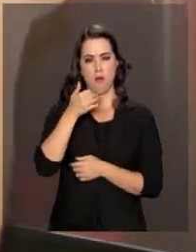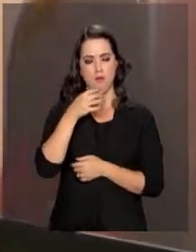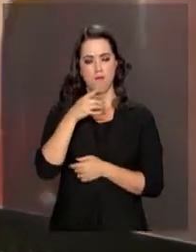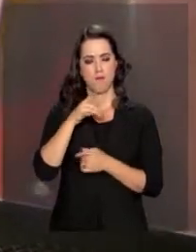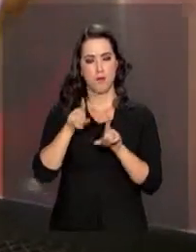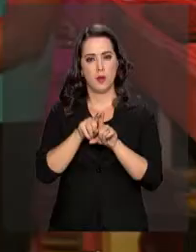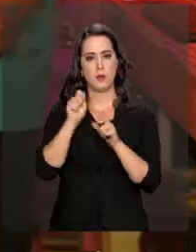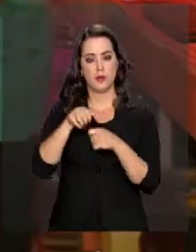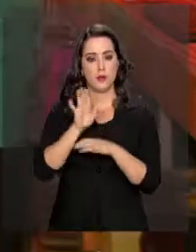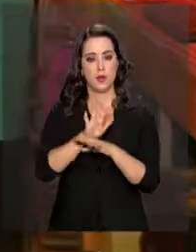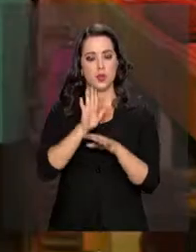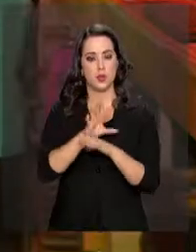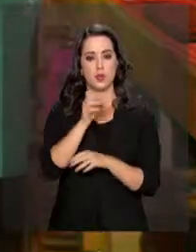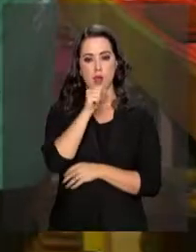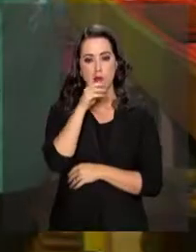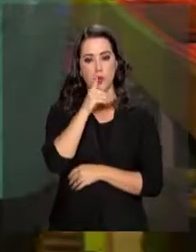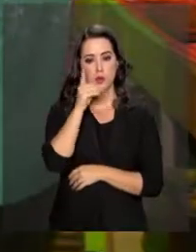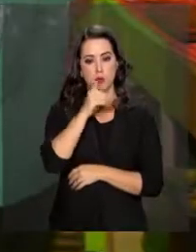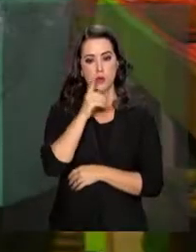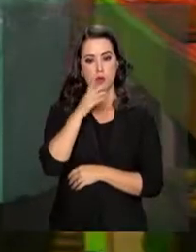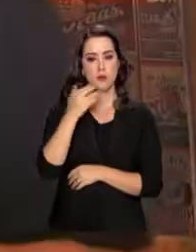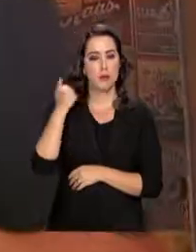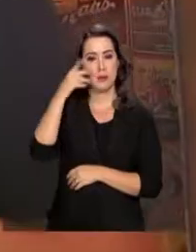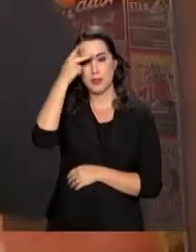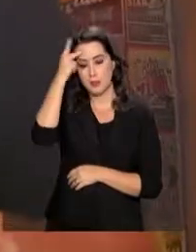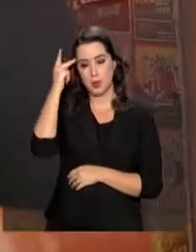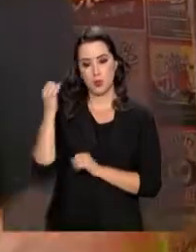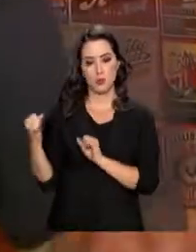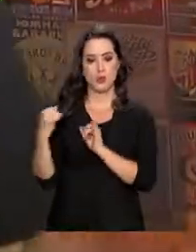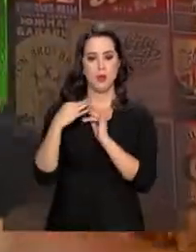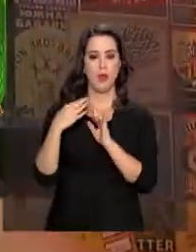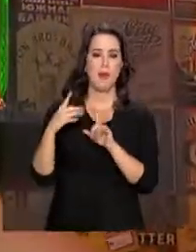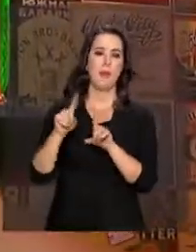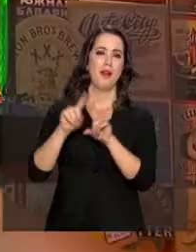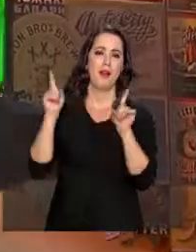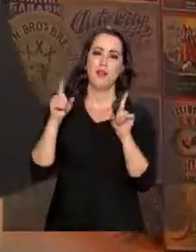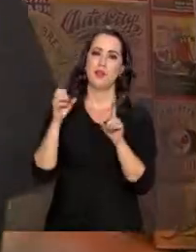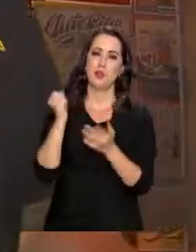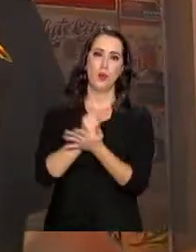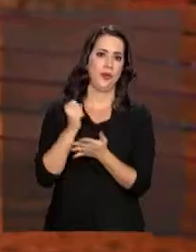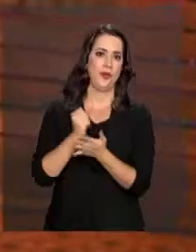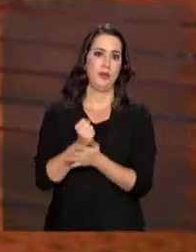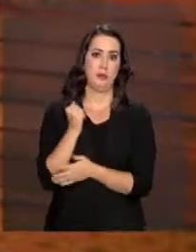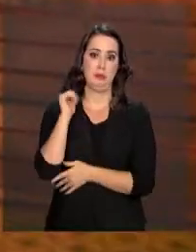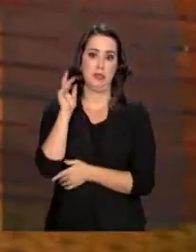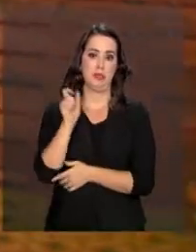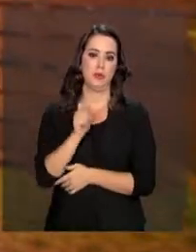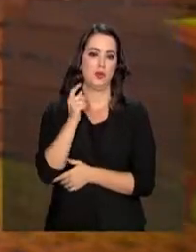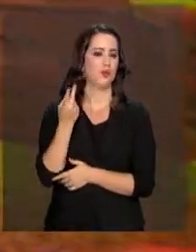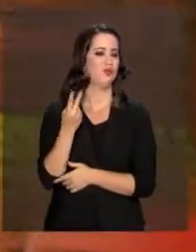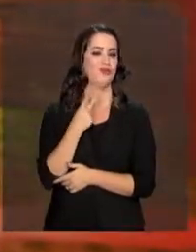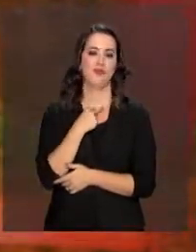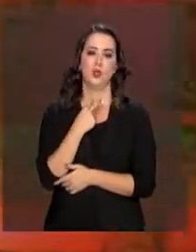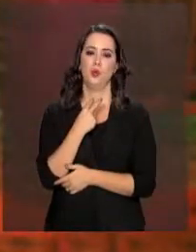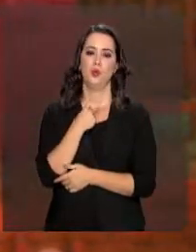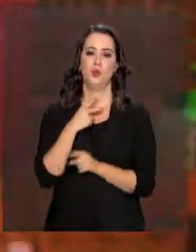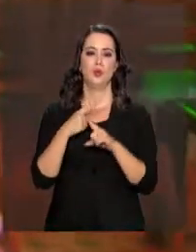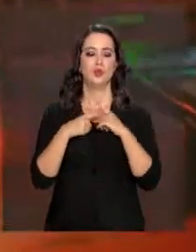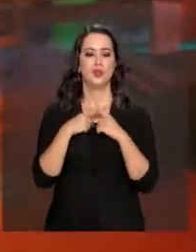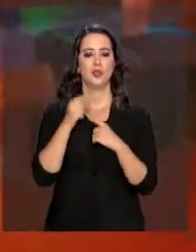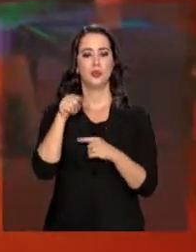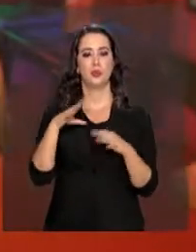nos fins de semana quando o movimento é mais intenso mas a contratação de novos funcionários não era viável porque eles ficariam